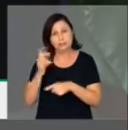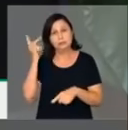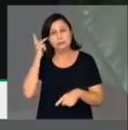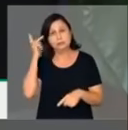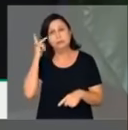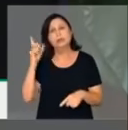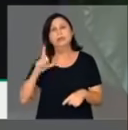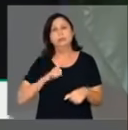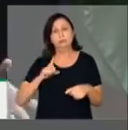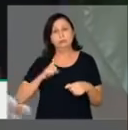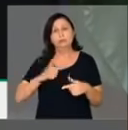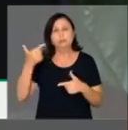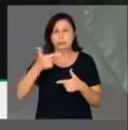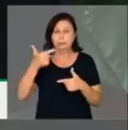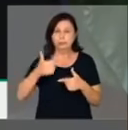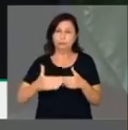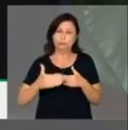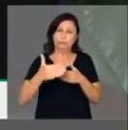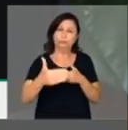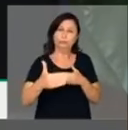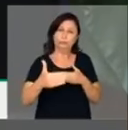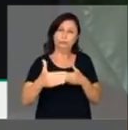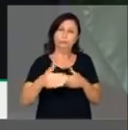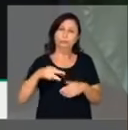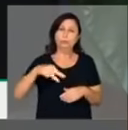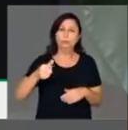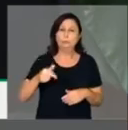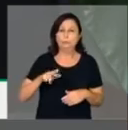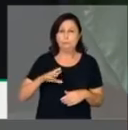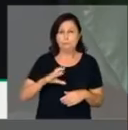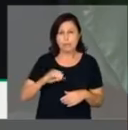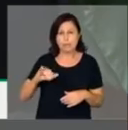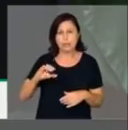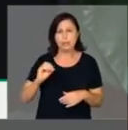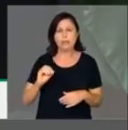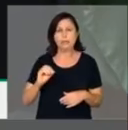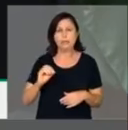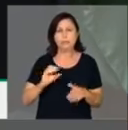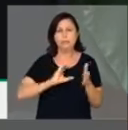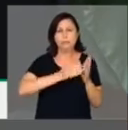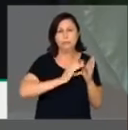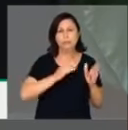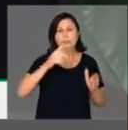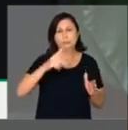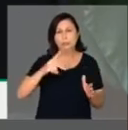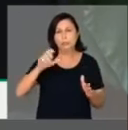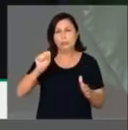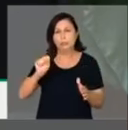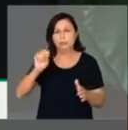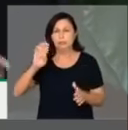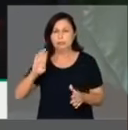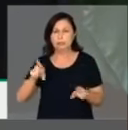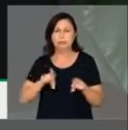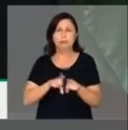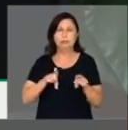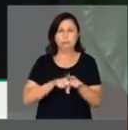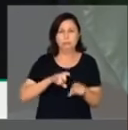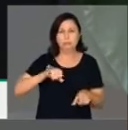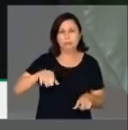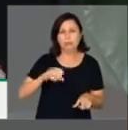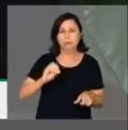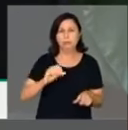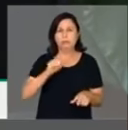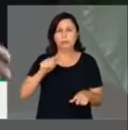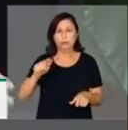um segundo turno disputado pelo Márcio França, do PSB, e pelo João Dória, do PSDB. E quero dizer claramente